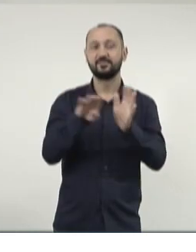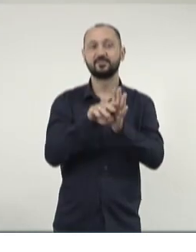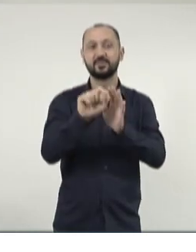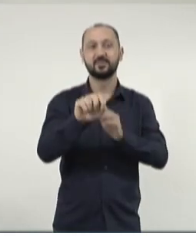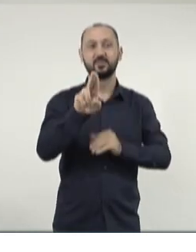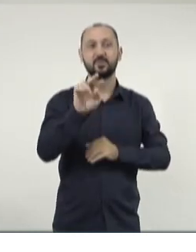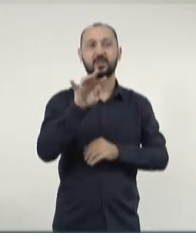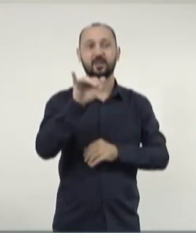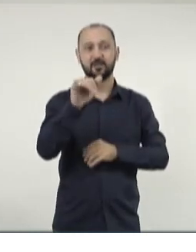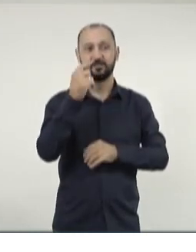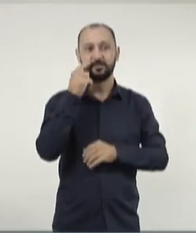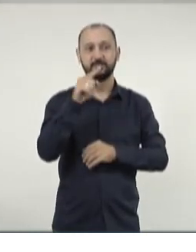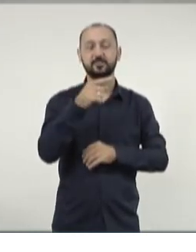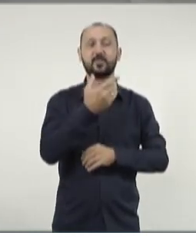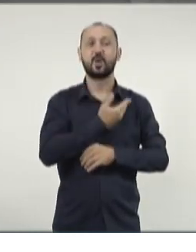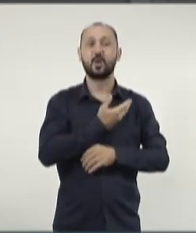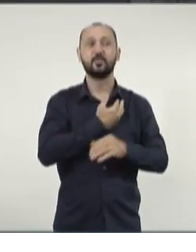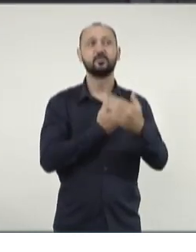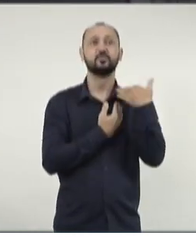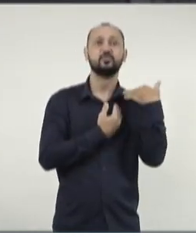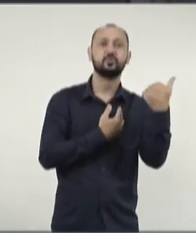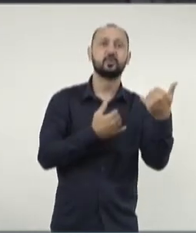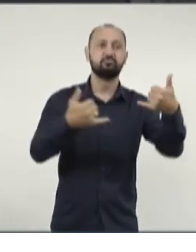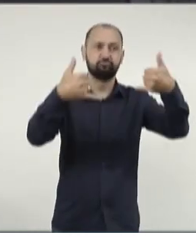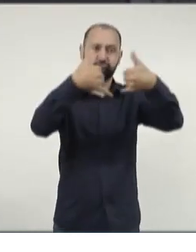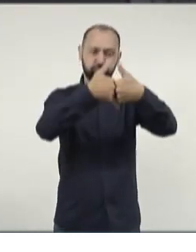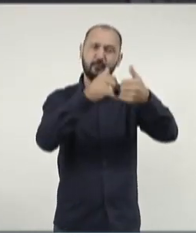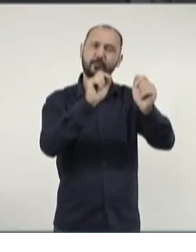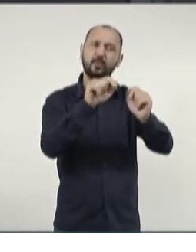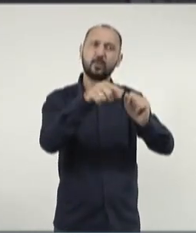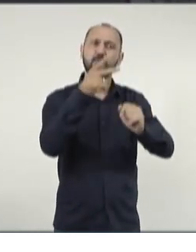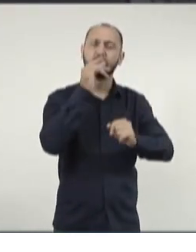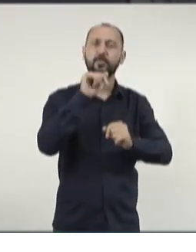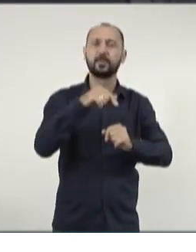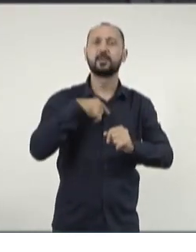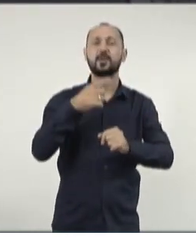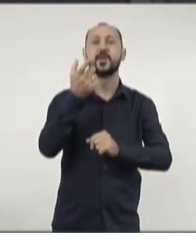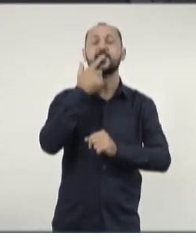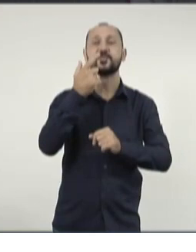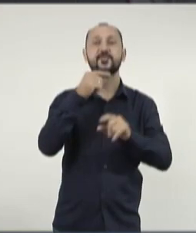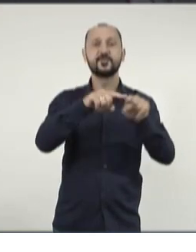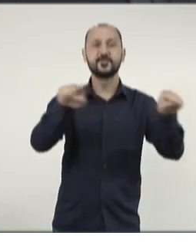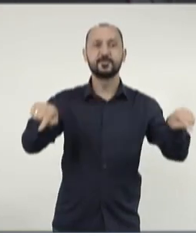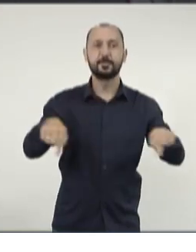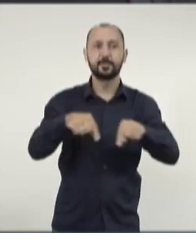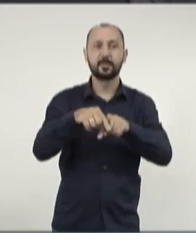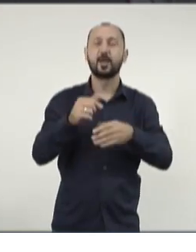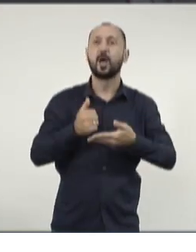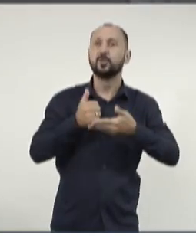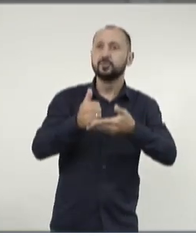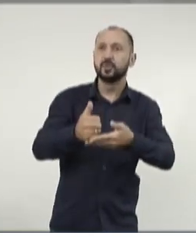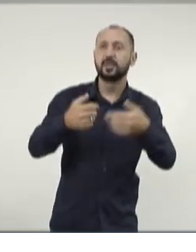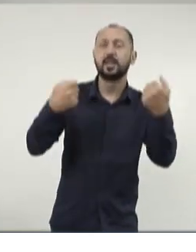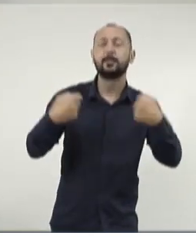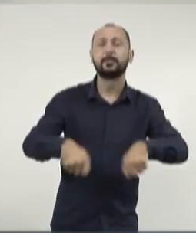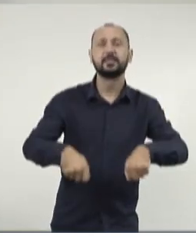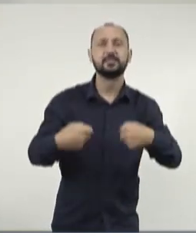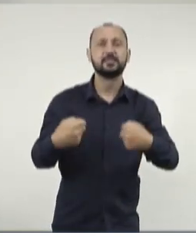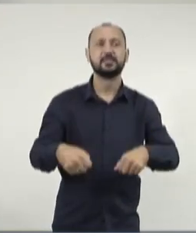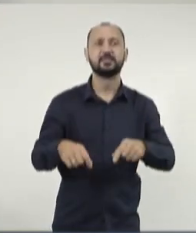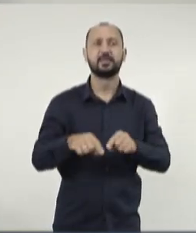na UTI, um colega me ligou e falou: Vanessa, seu pai está aqui na vermelha, dei toda a assistência que ele